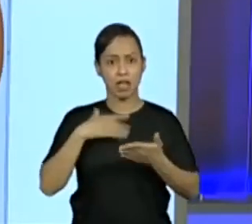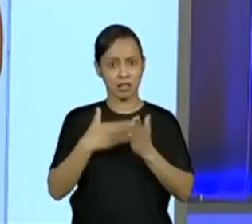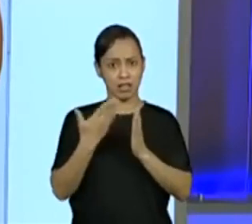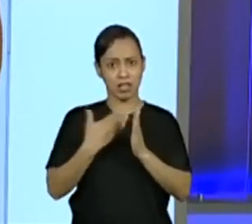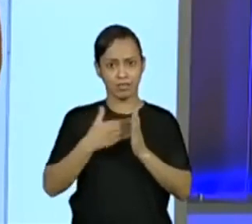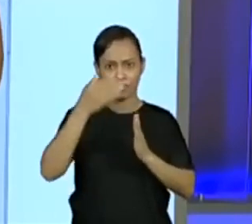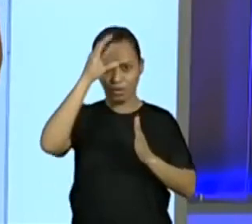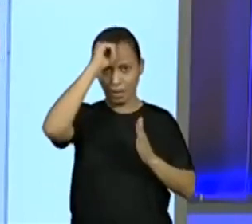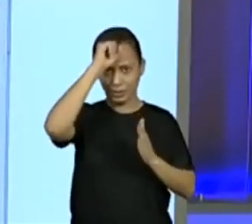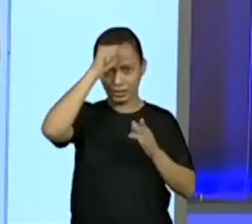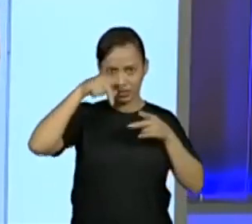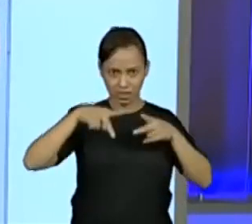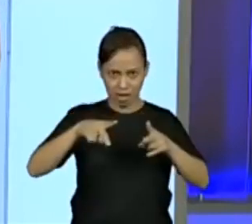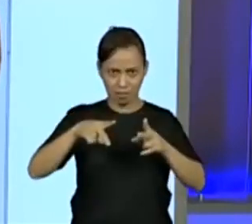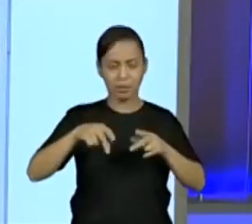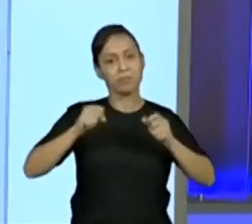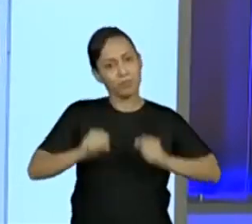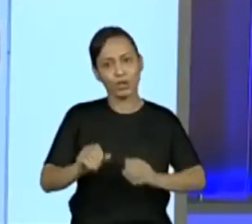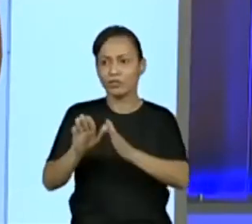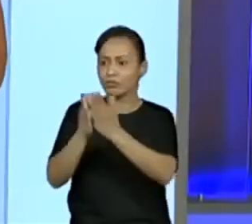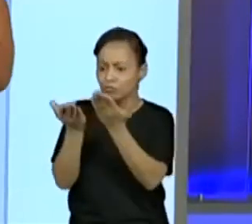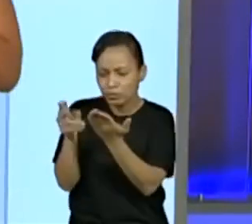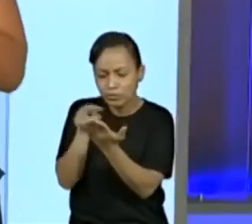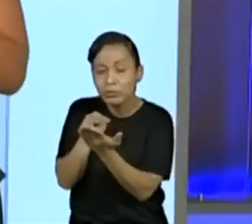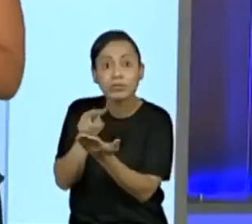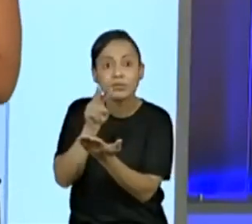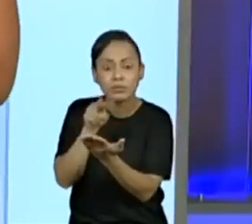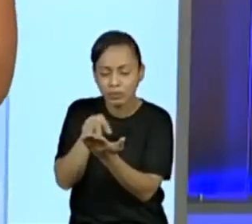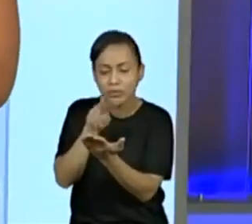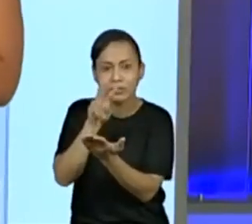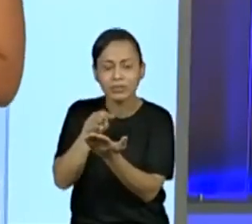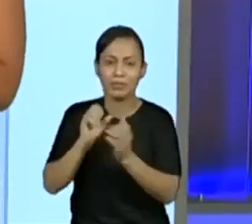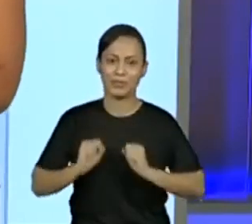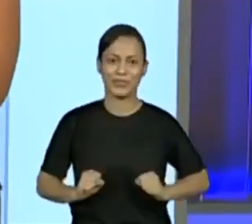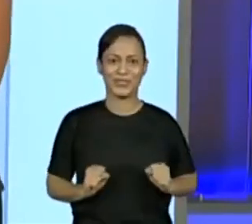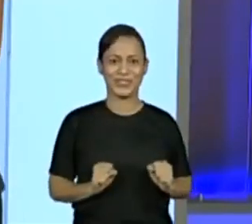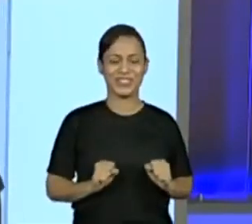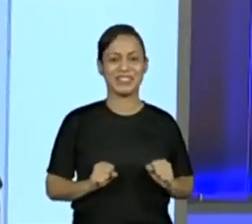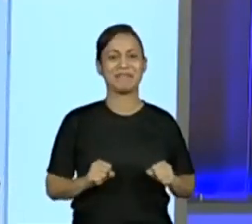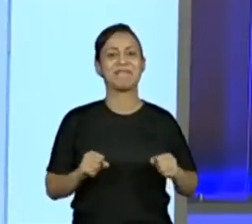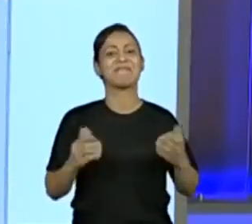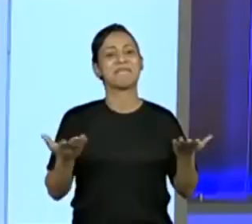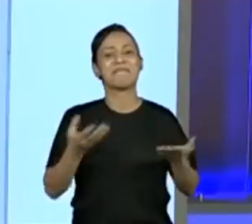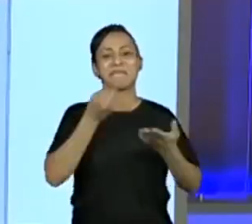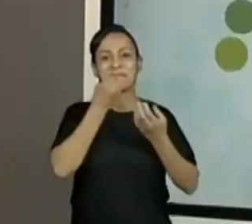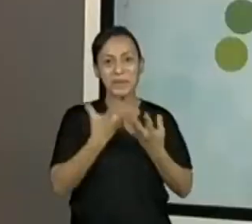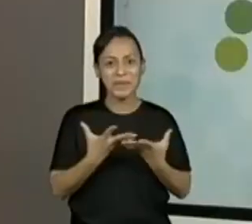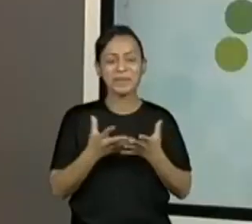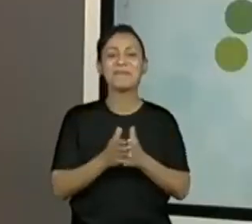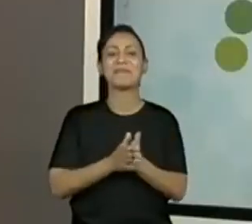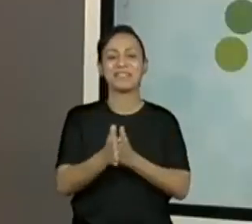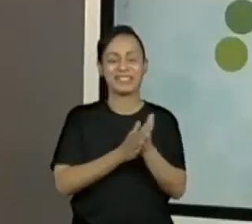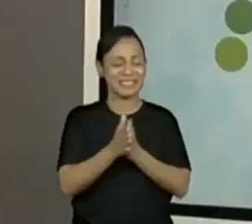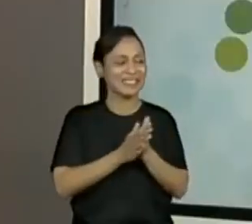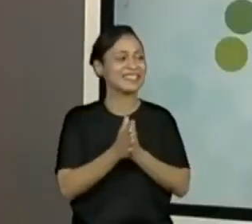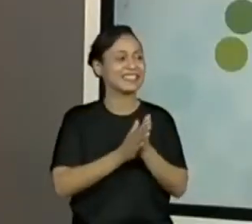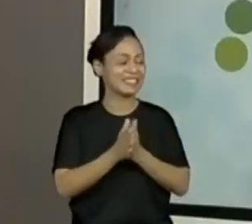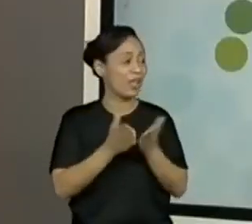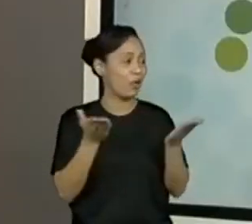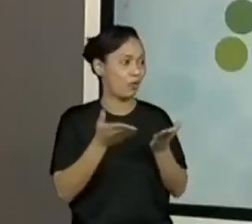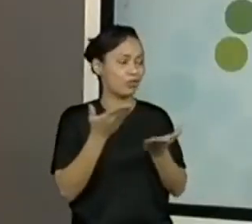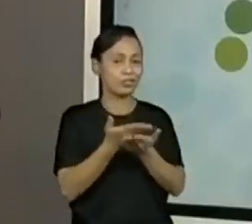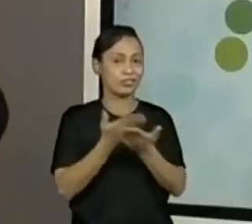dar sequência às aulas da sequência didática do volume 3, né, professora? Exatamente. Hoje nós vamos para a aula